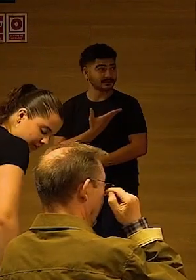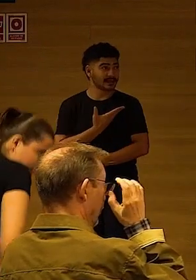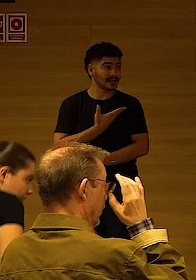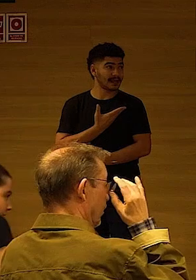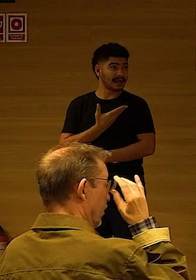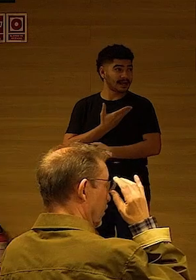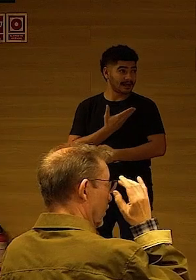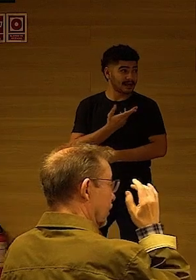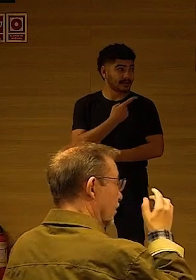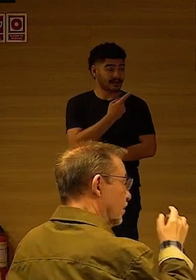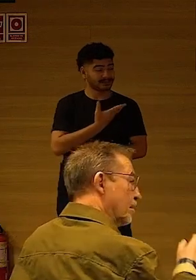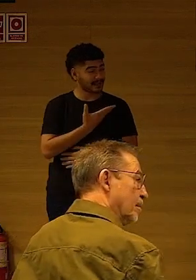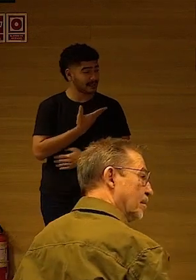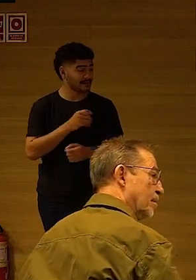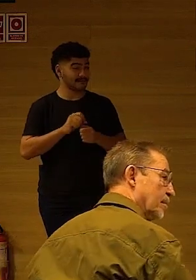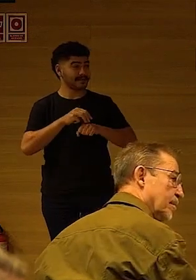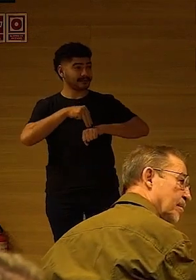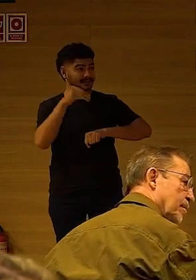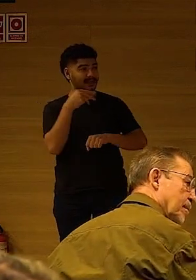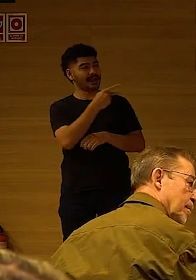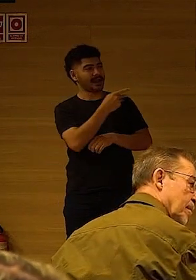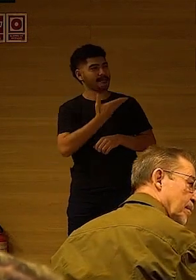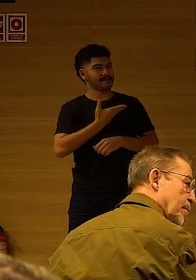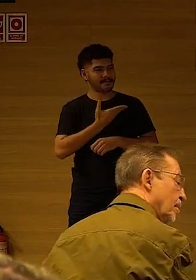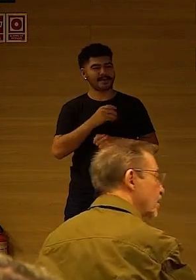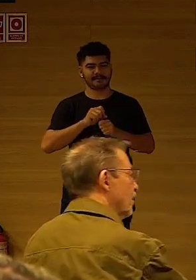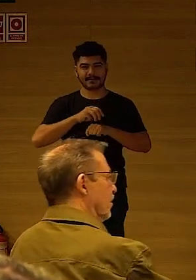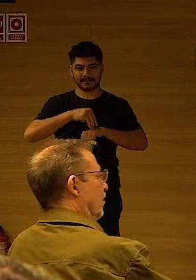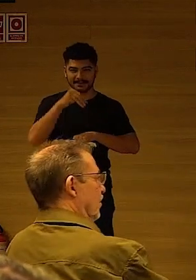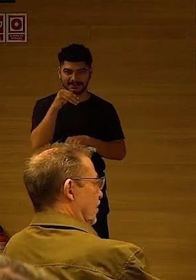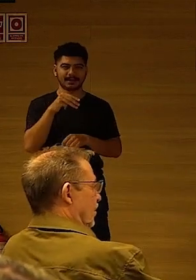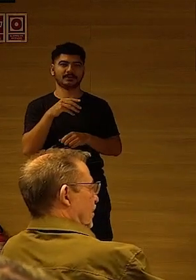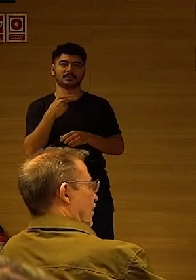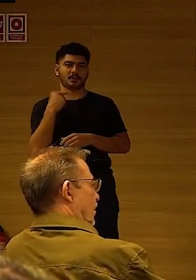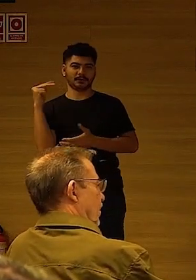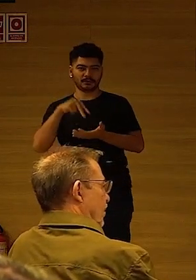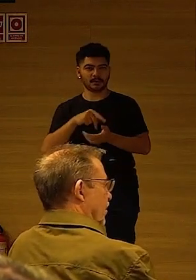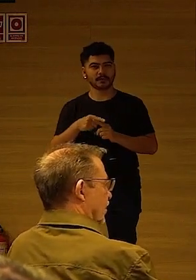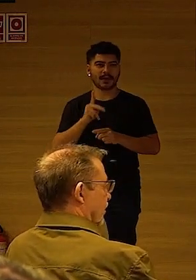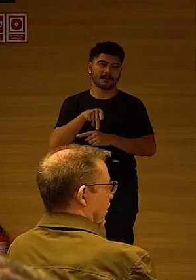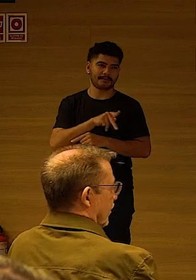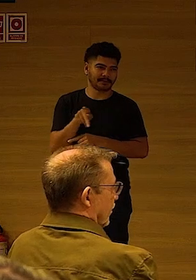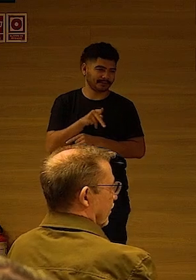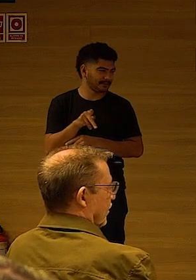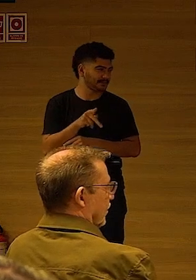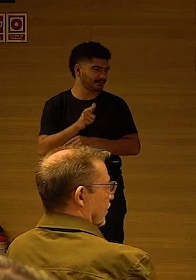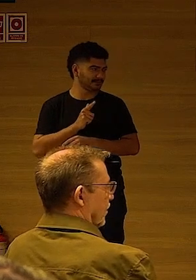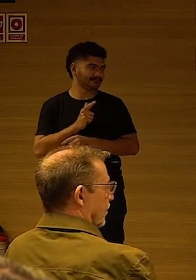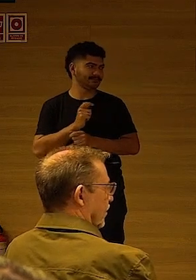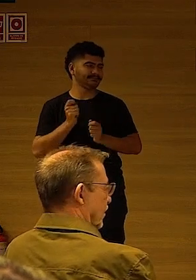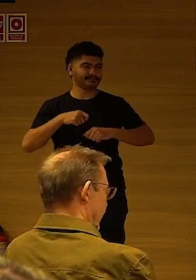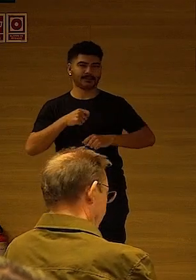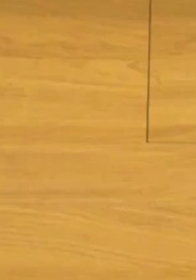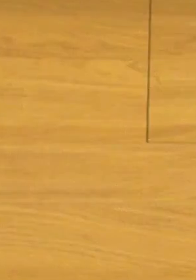Não, nossa amiga. Amiga de vocês. Que não pôde estar aqui porque é professora, né? Está no corre da